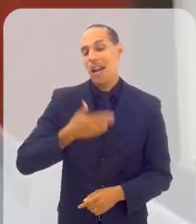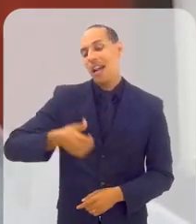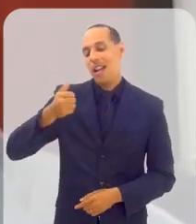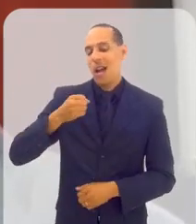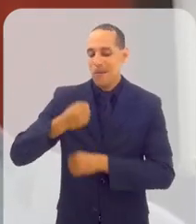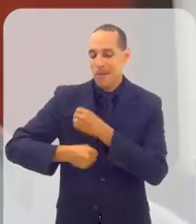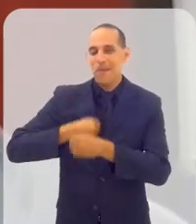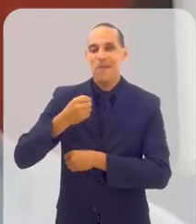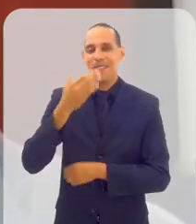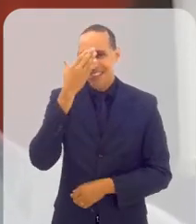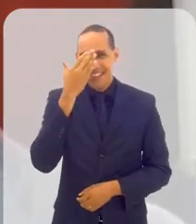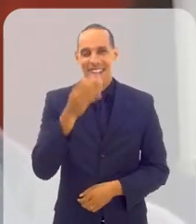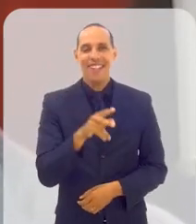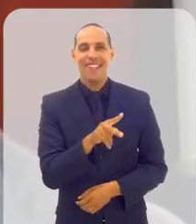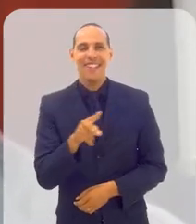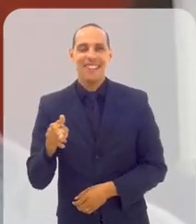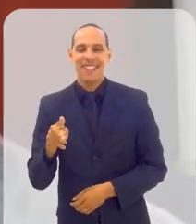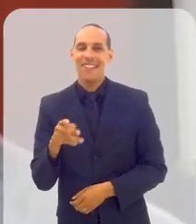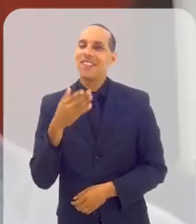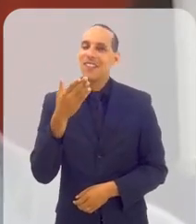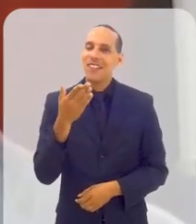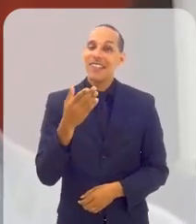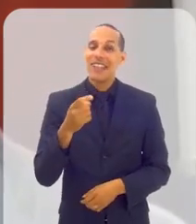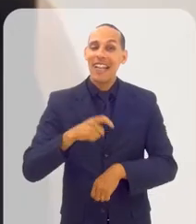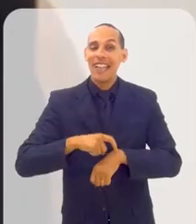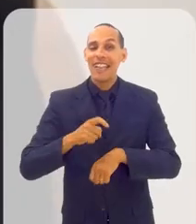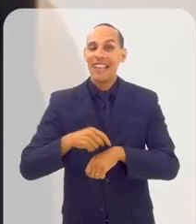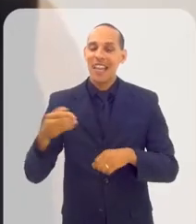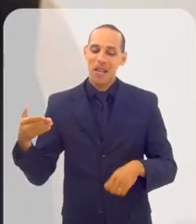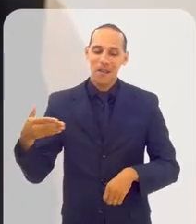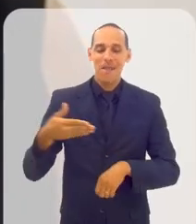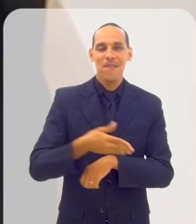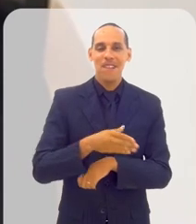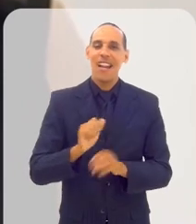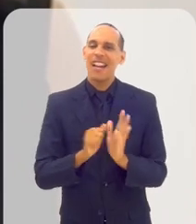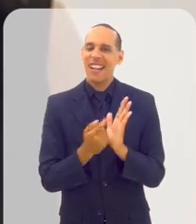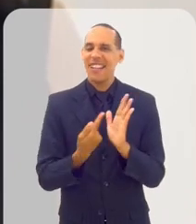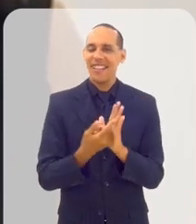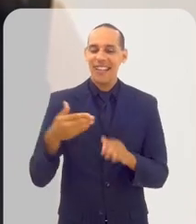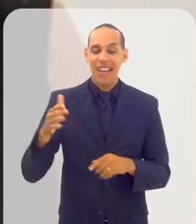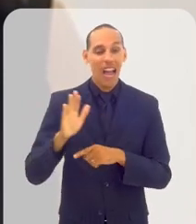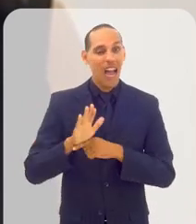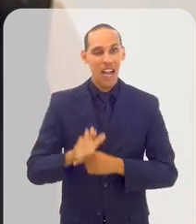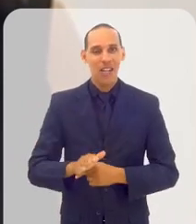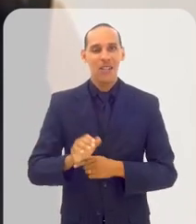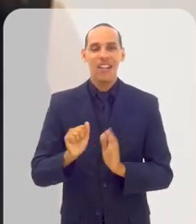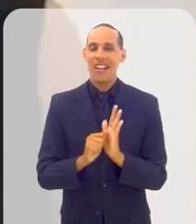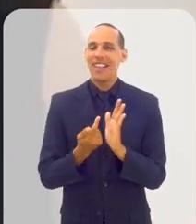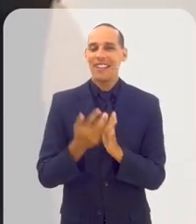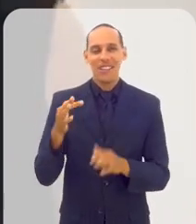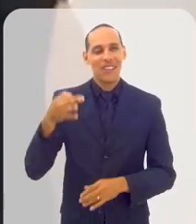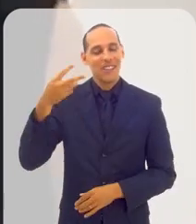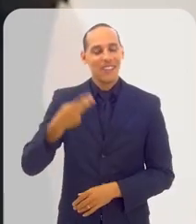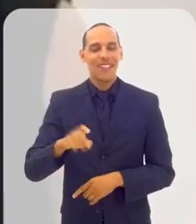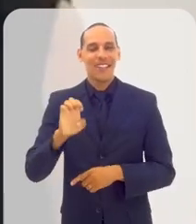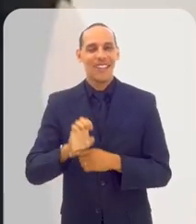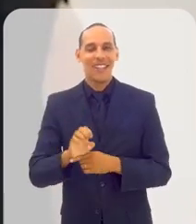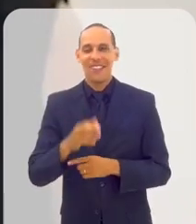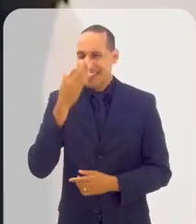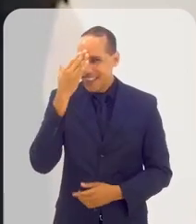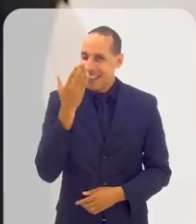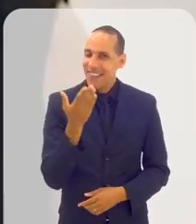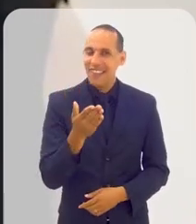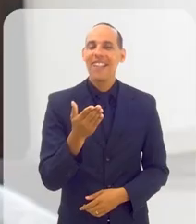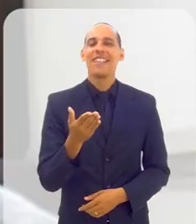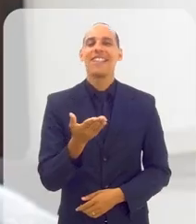melhor para os próximos anos. Obrigada, presidente, por abrir aí um espacinho na sua agenda para contribuir para a agenda de futuro do